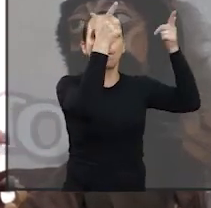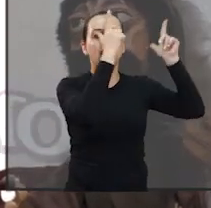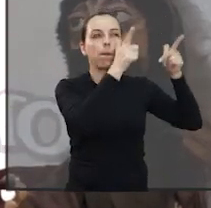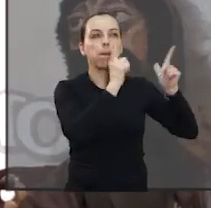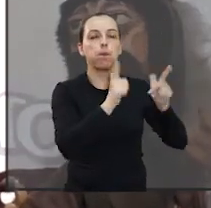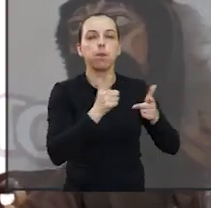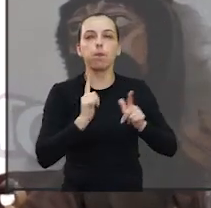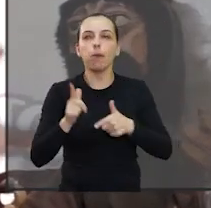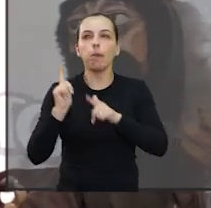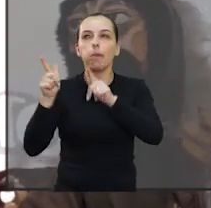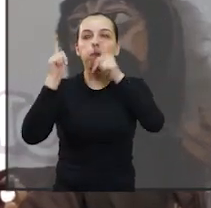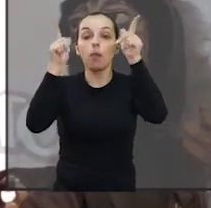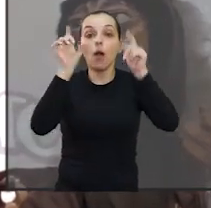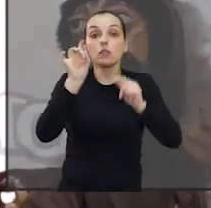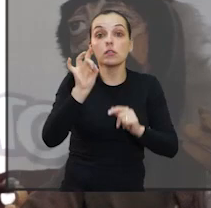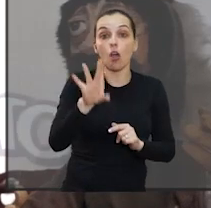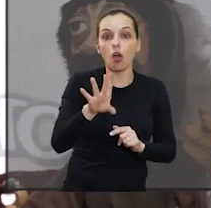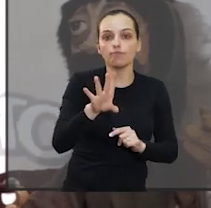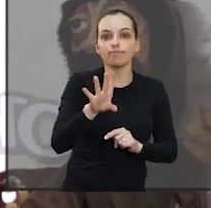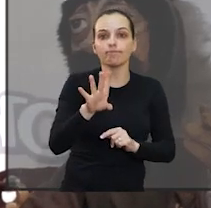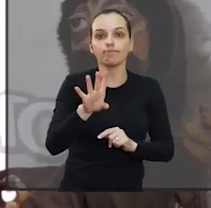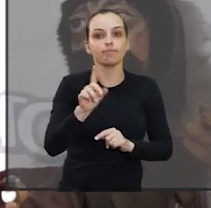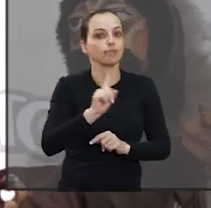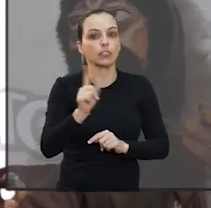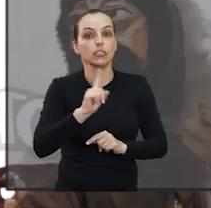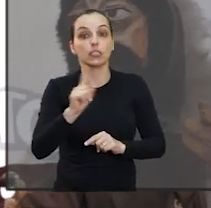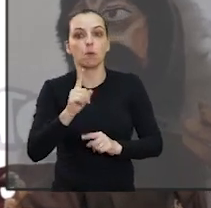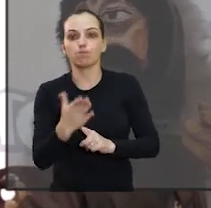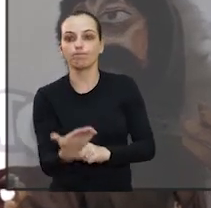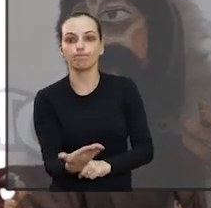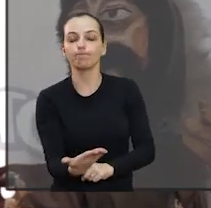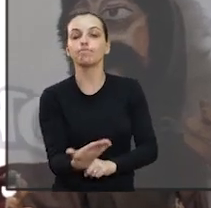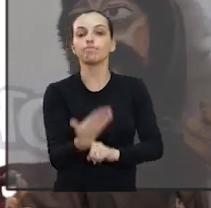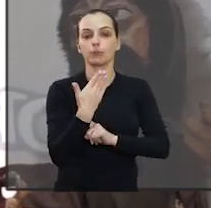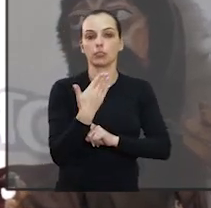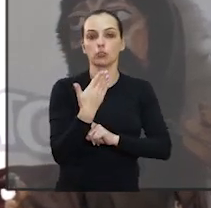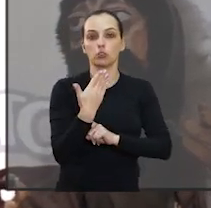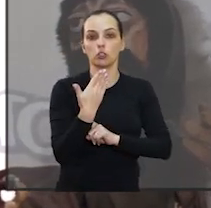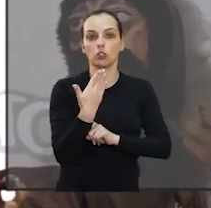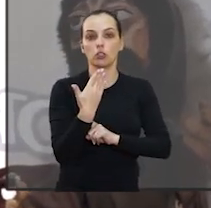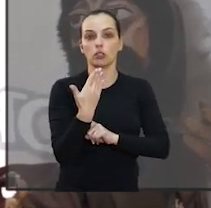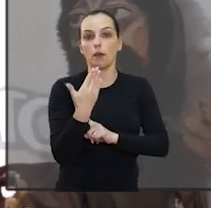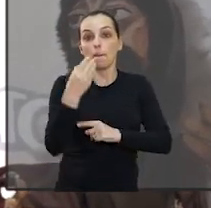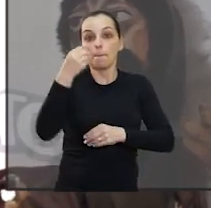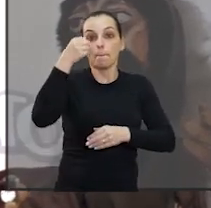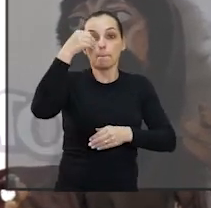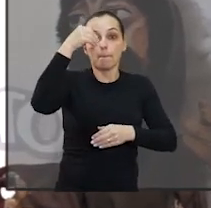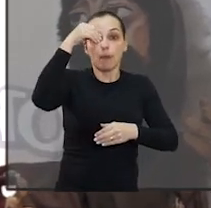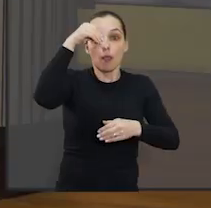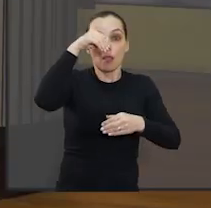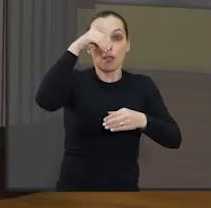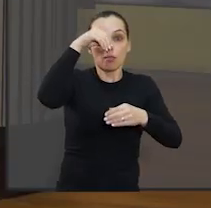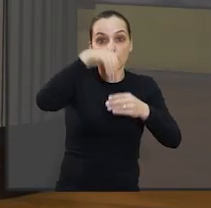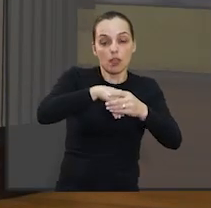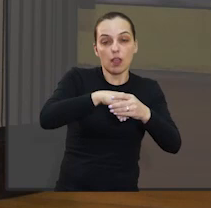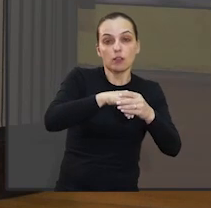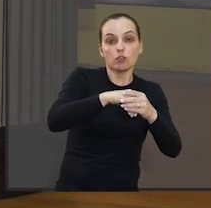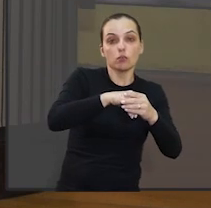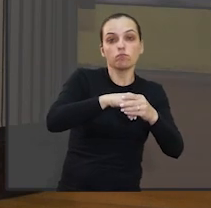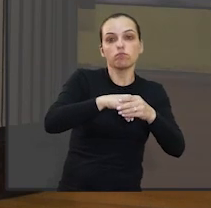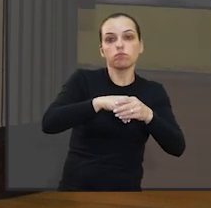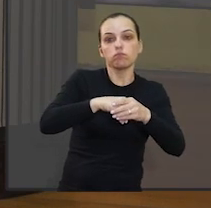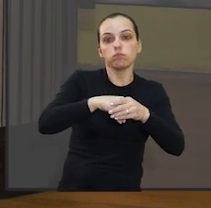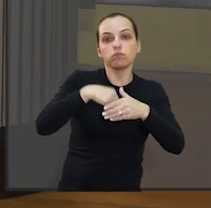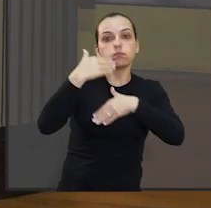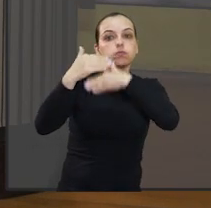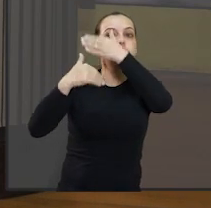população saia dessa inércia, né, de achar que a arte é só entretenimento e